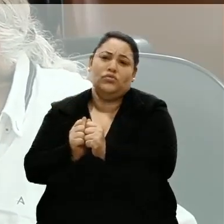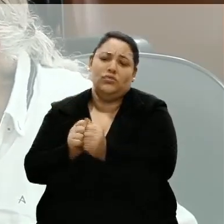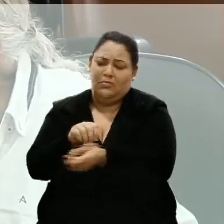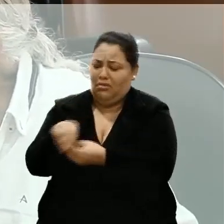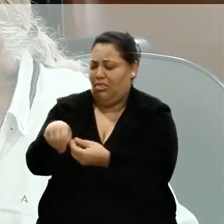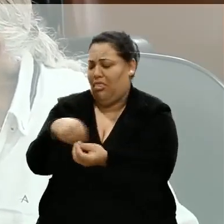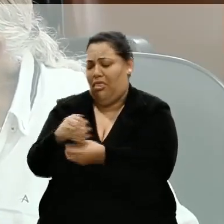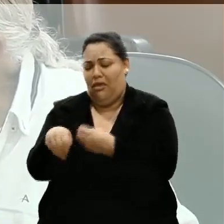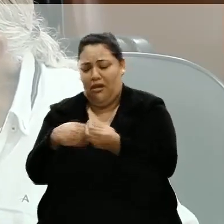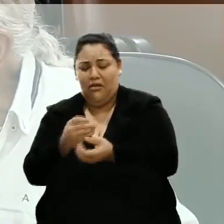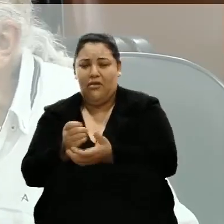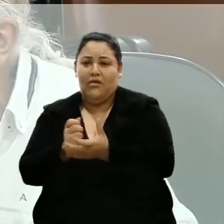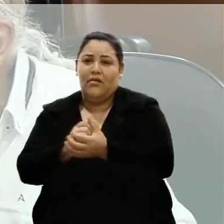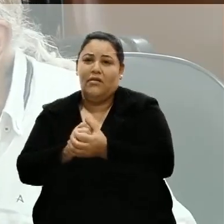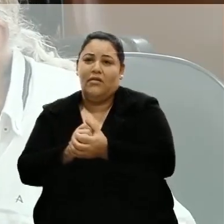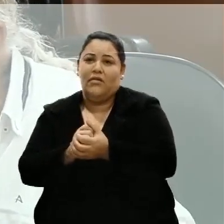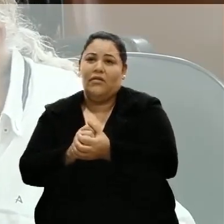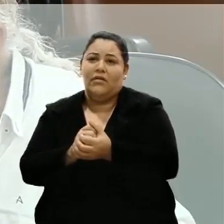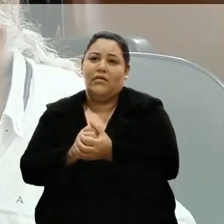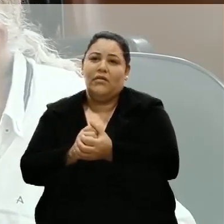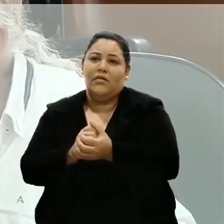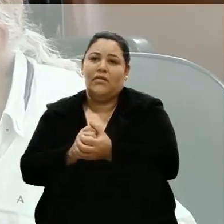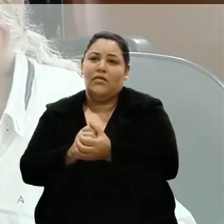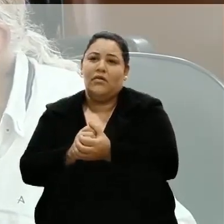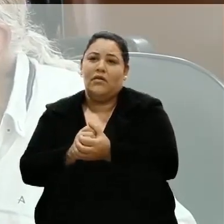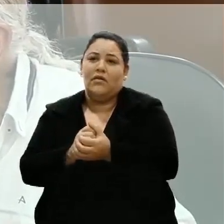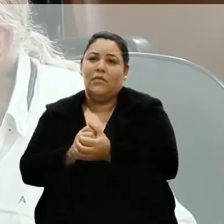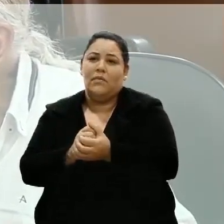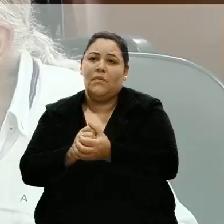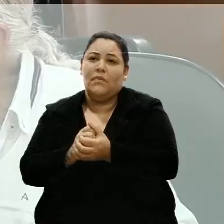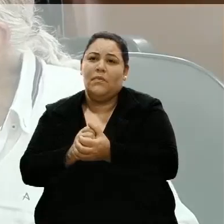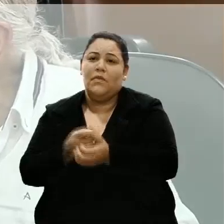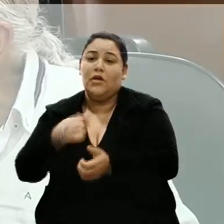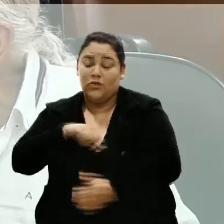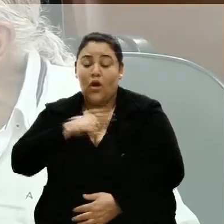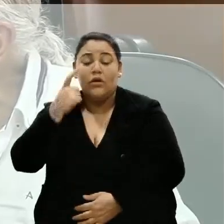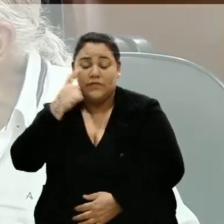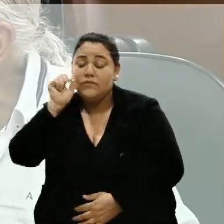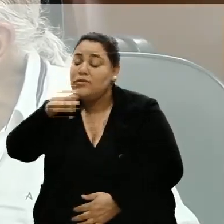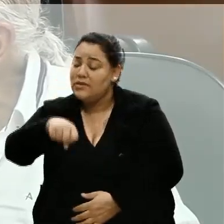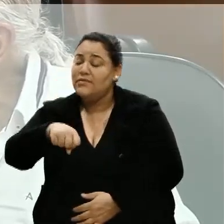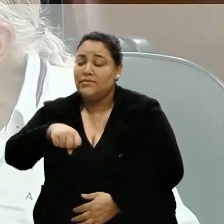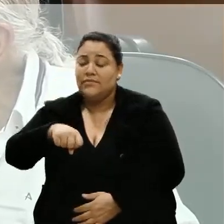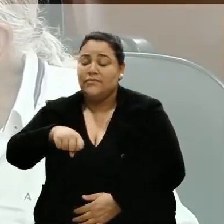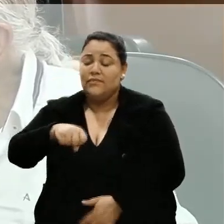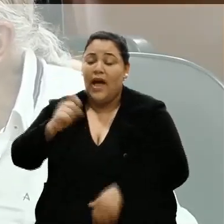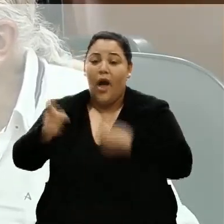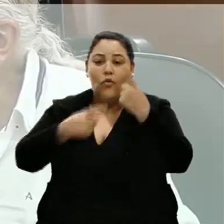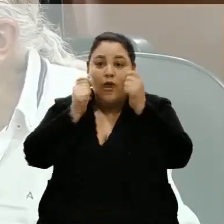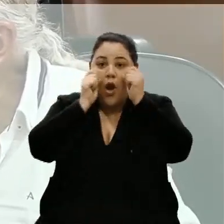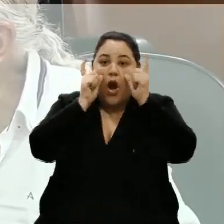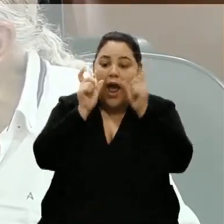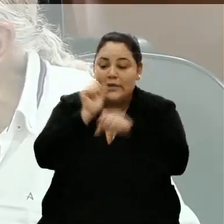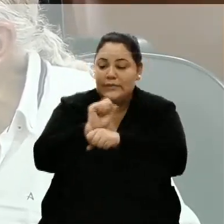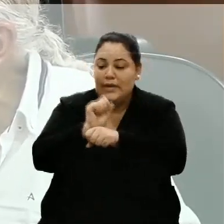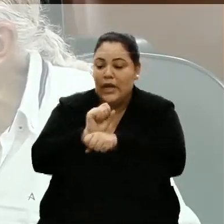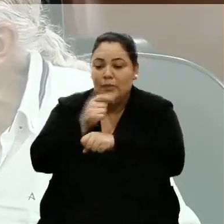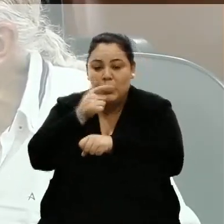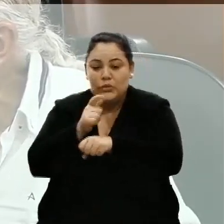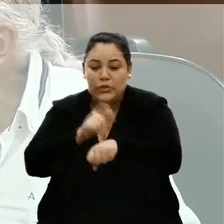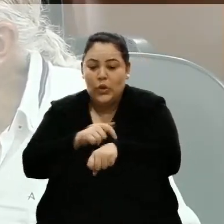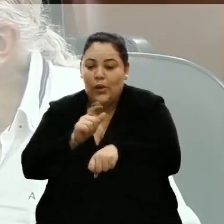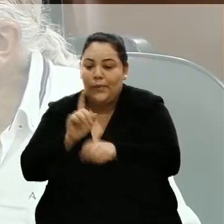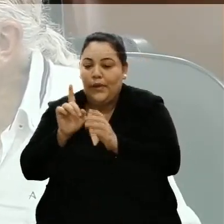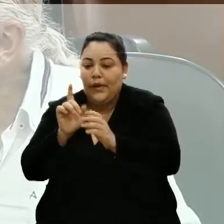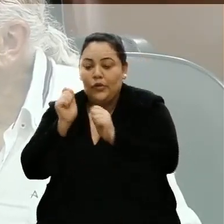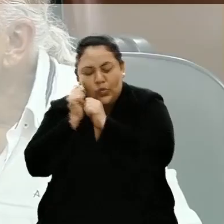dormiam e outros ficavam acordados esperando os outros descansar para poder dormir. E nós vimos isso. Então, quando a gente fala em questão de moradia, a gente